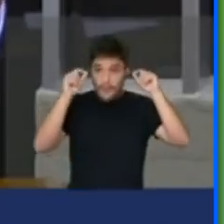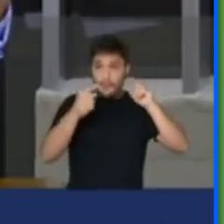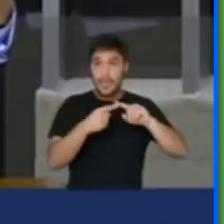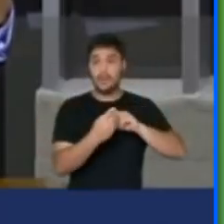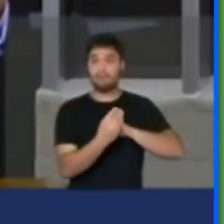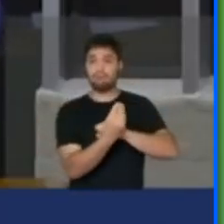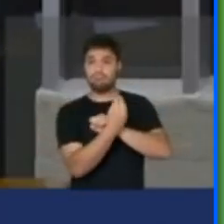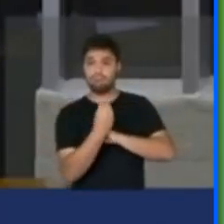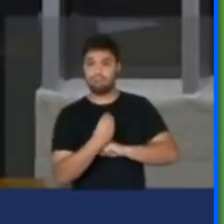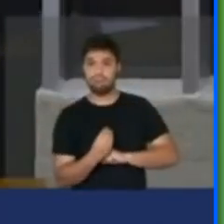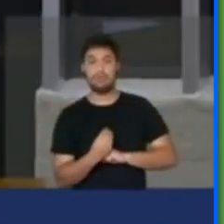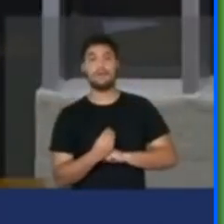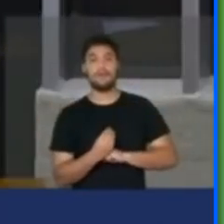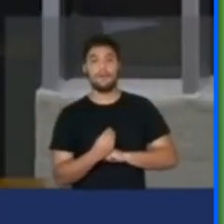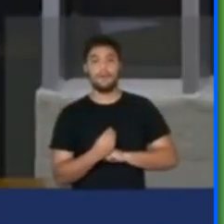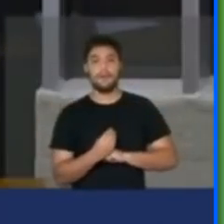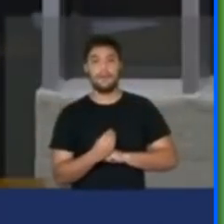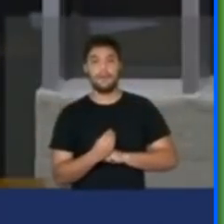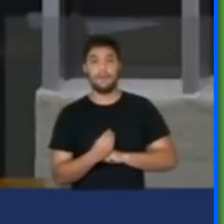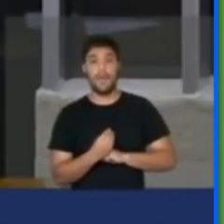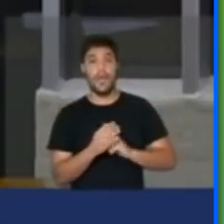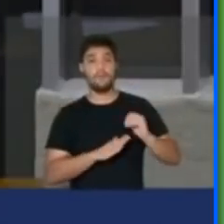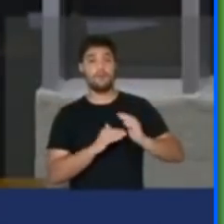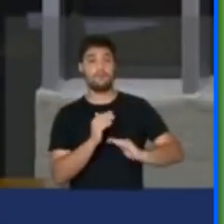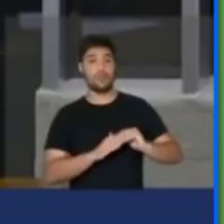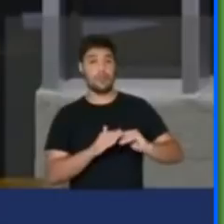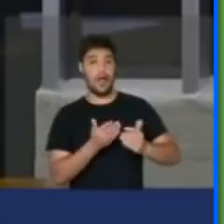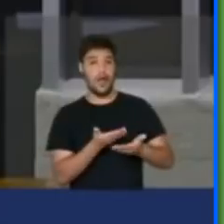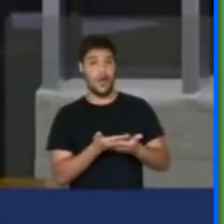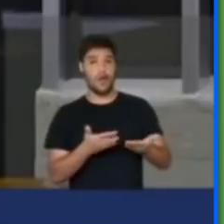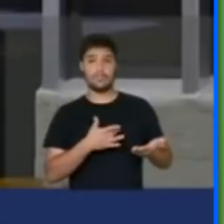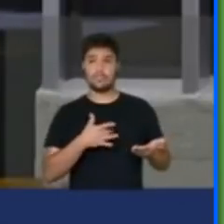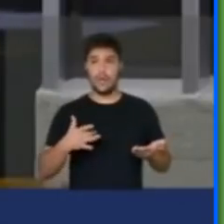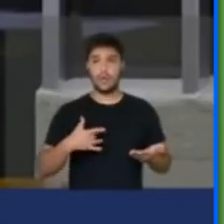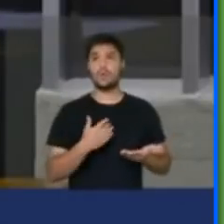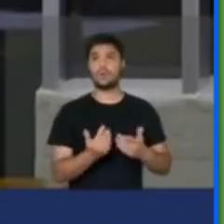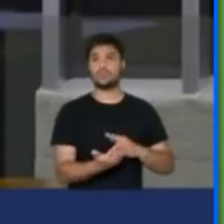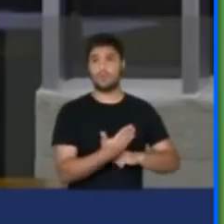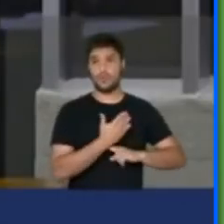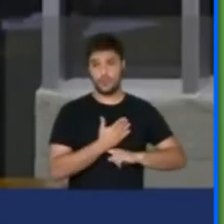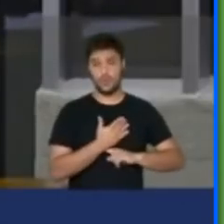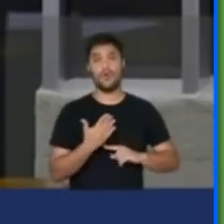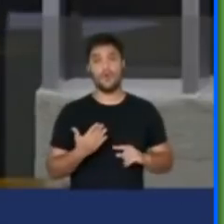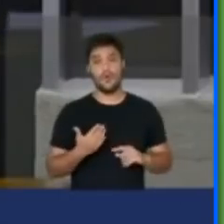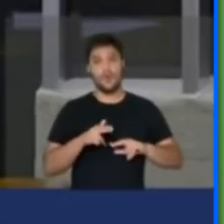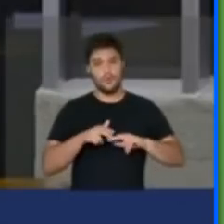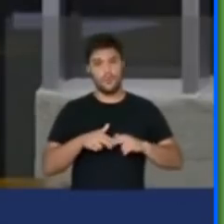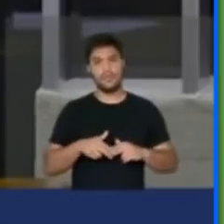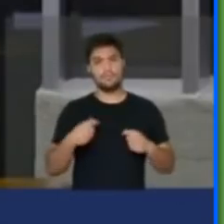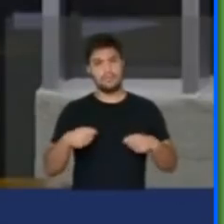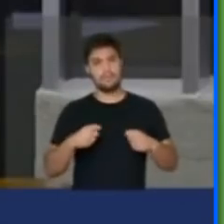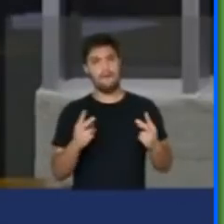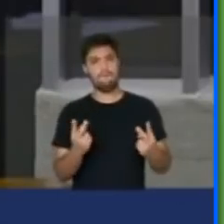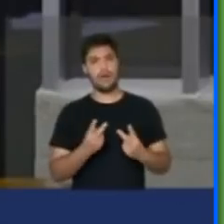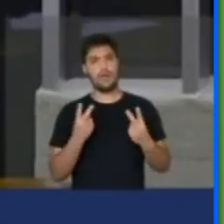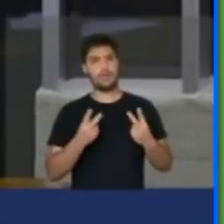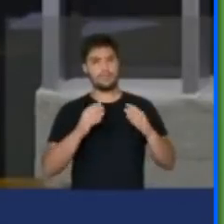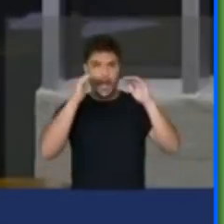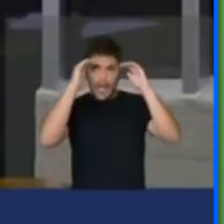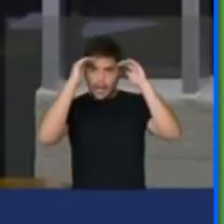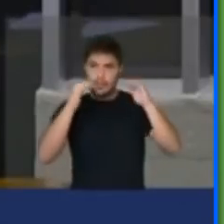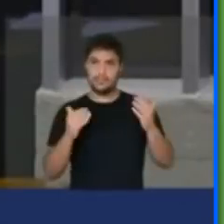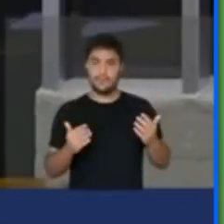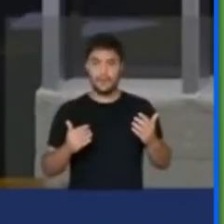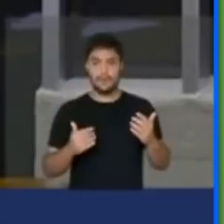naturalmente, aqueles profissionais de saúde que me deram socorro, eu não estaria aqui. Então, eu tenho que valorizar, respeitar, acolher.